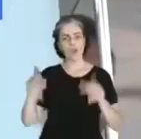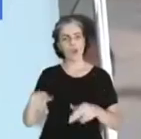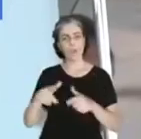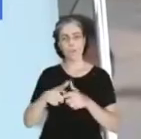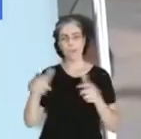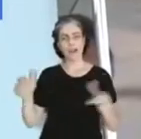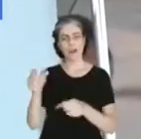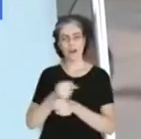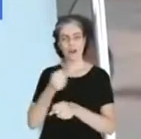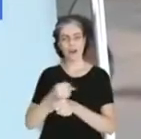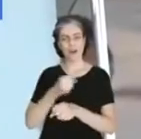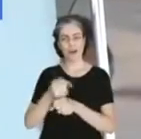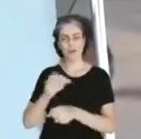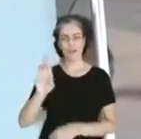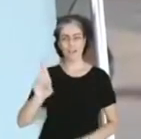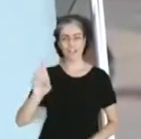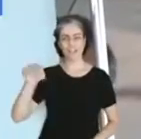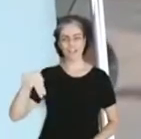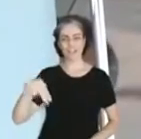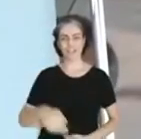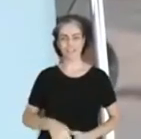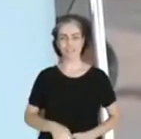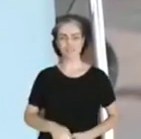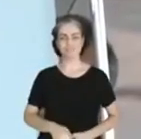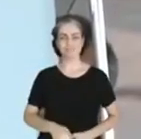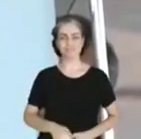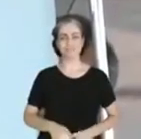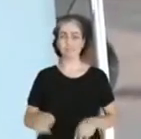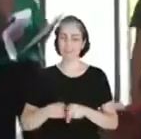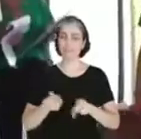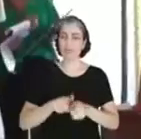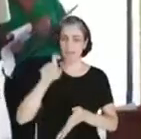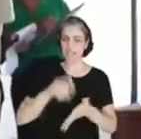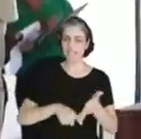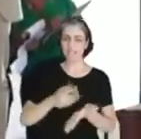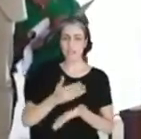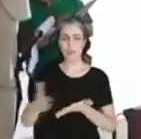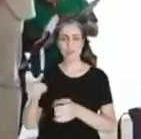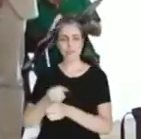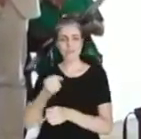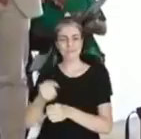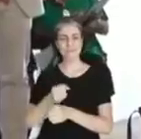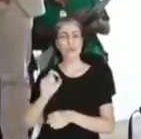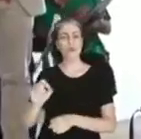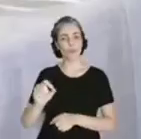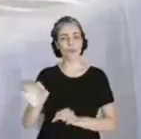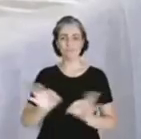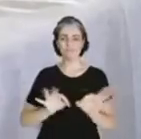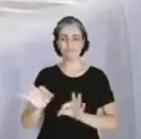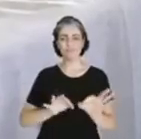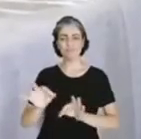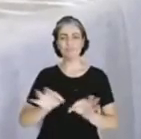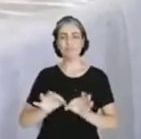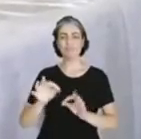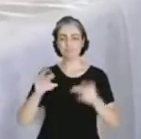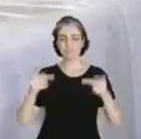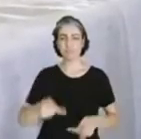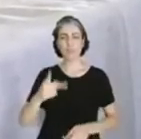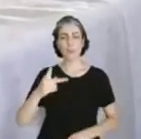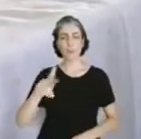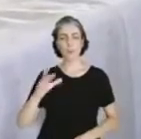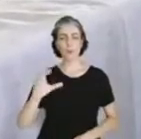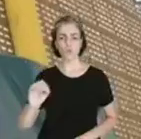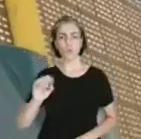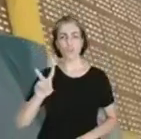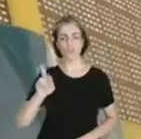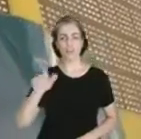obra que o Rio Grande do Norte já recebeu em toda a sua história. Ainda foi assinada a ordem de serviço para a atualização dos projetos